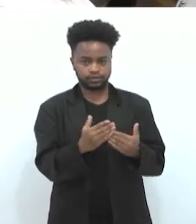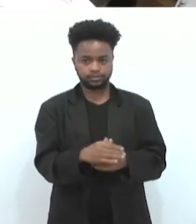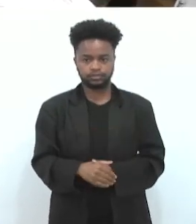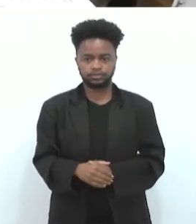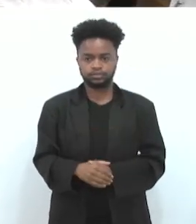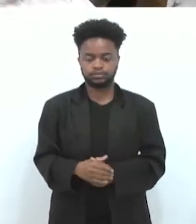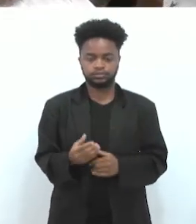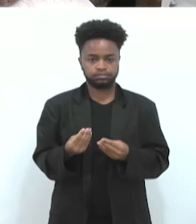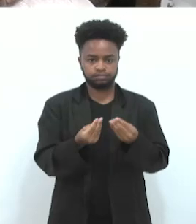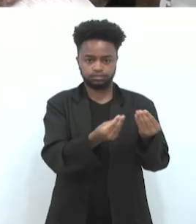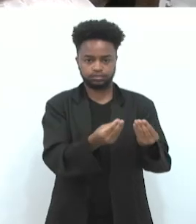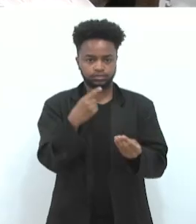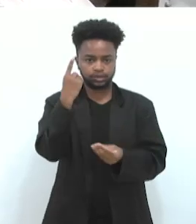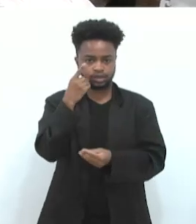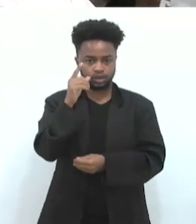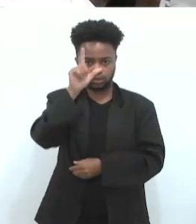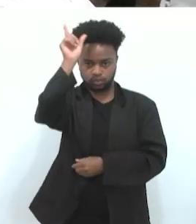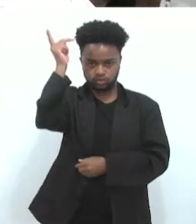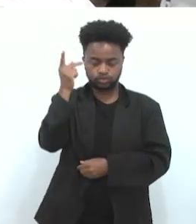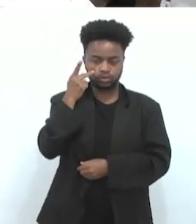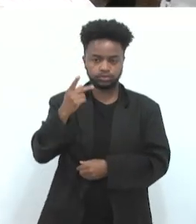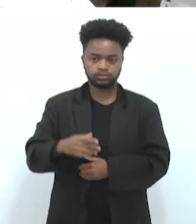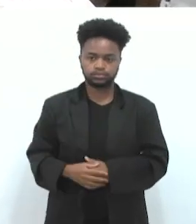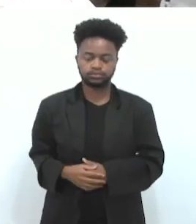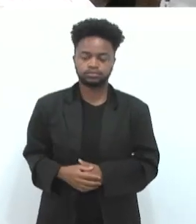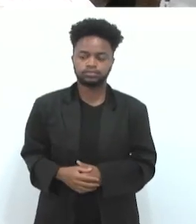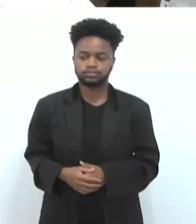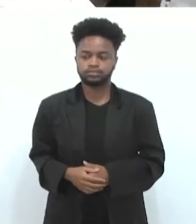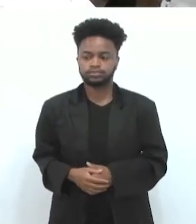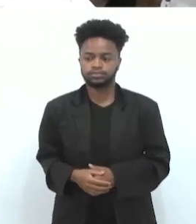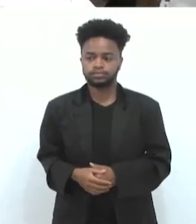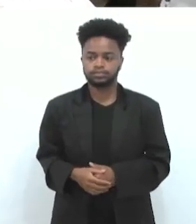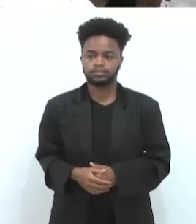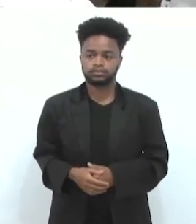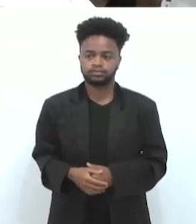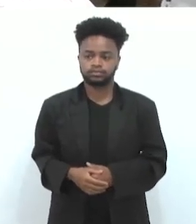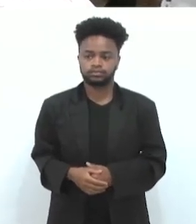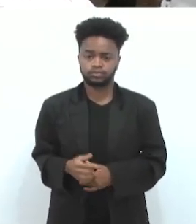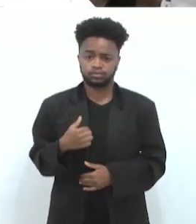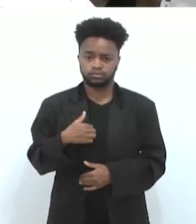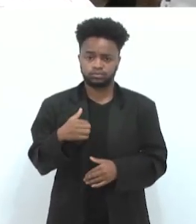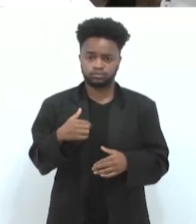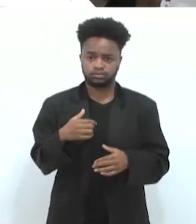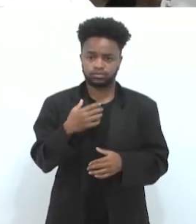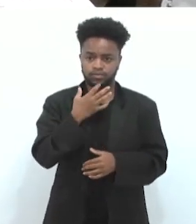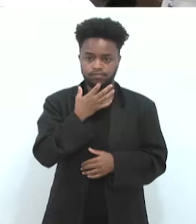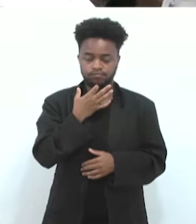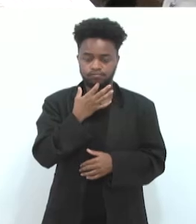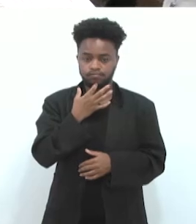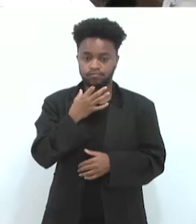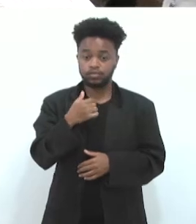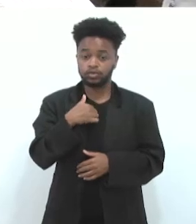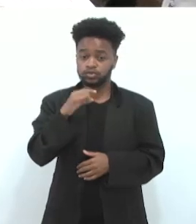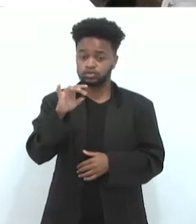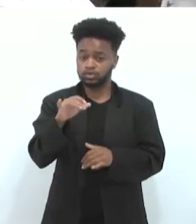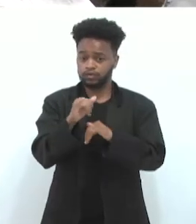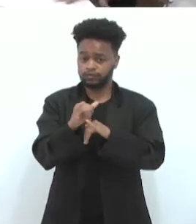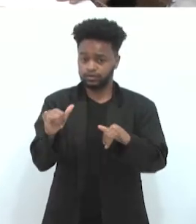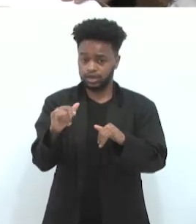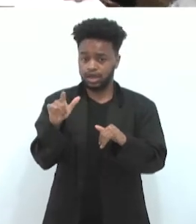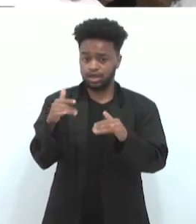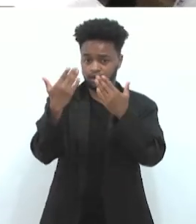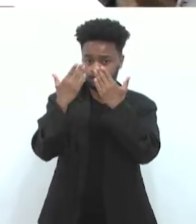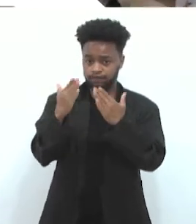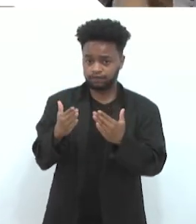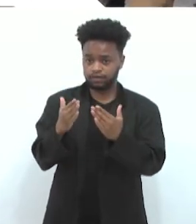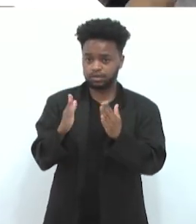para o deputado Luiz Paulo. Só, presidente, rapidinho. Respeitando a vista... Só querendo dizer que é uma vista preventiva.